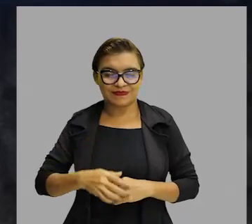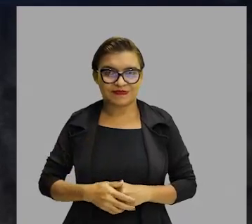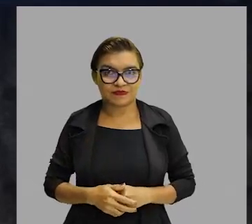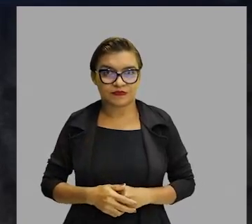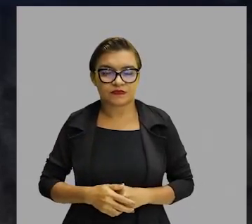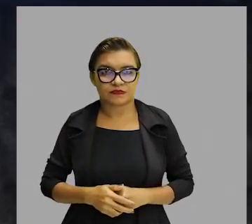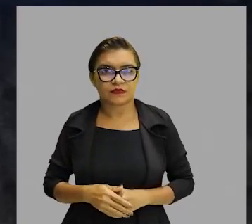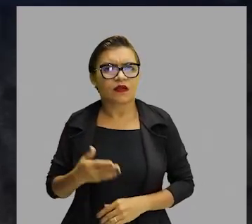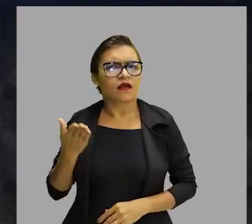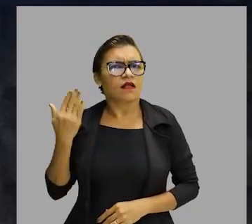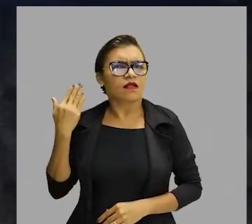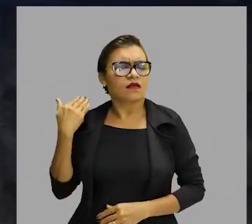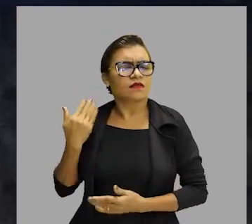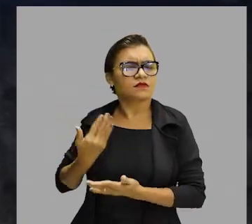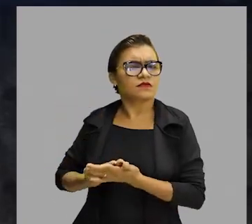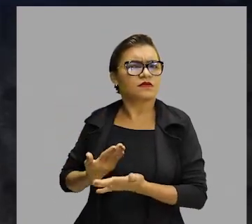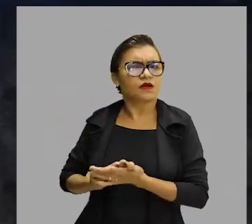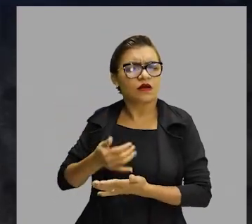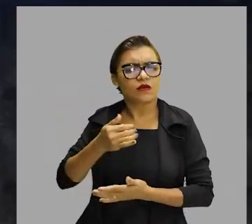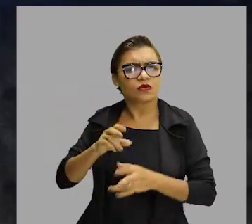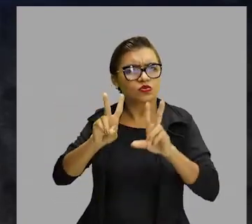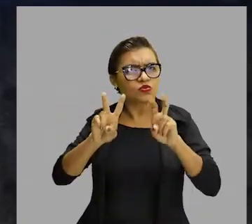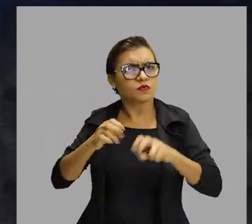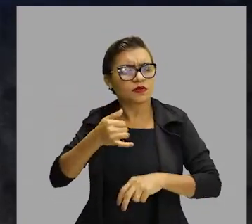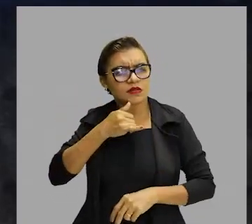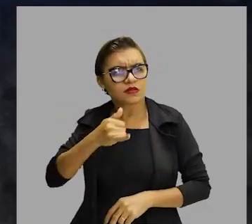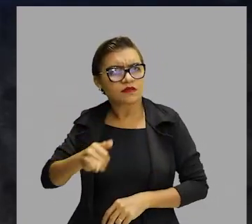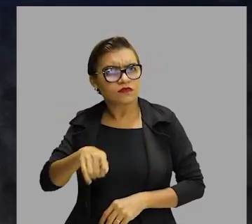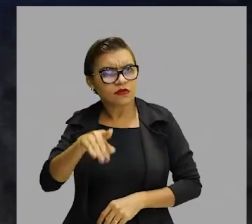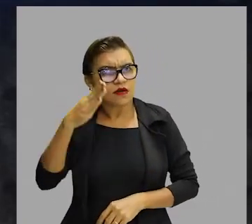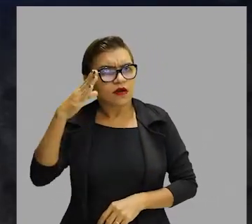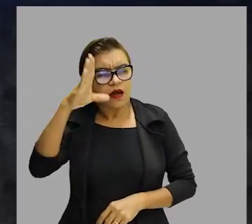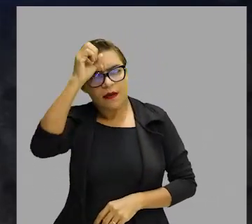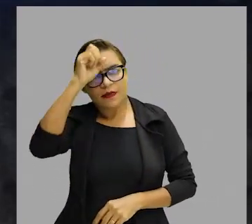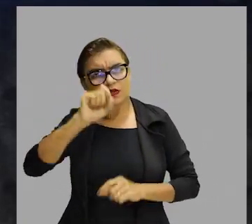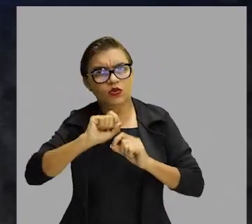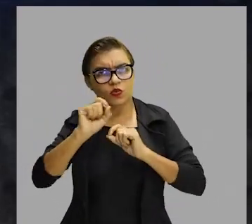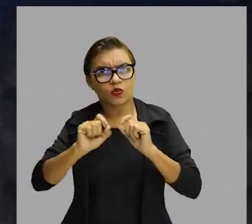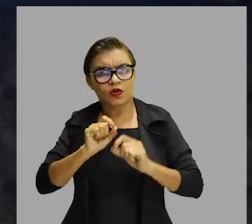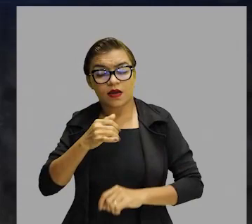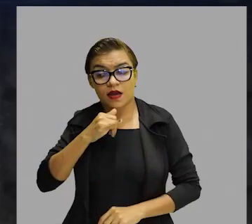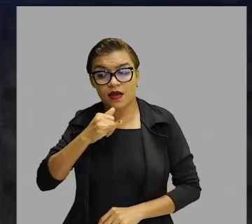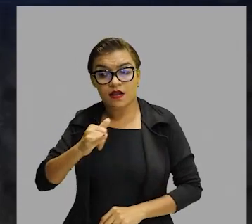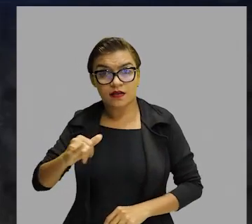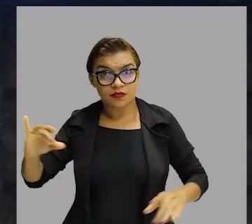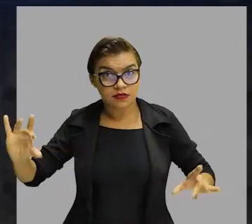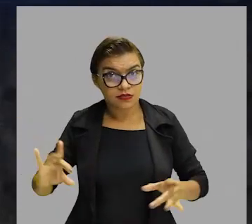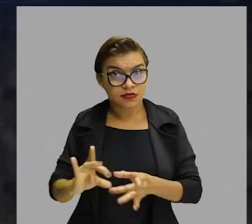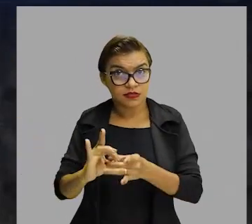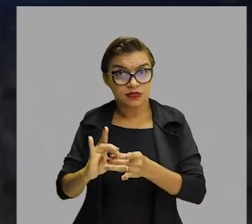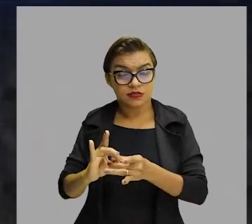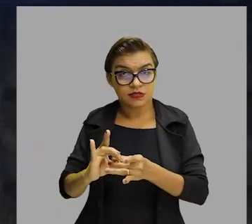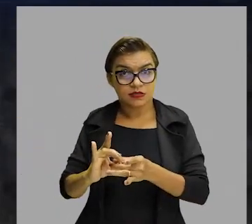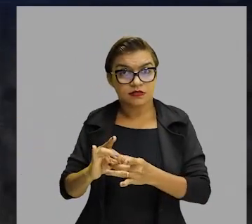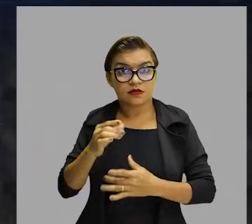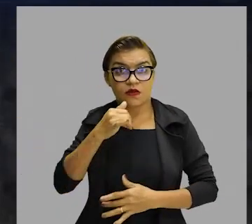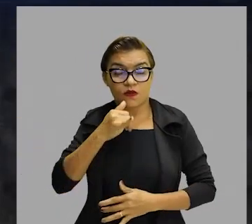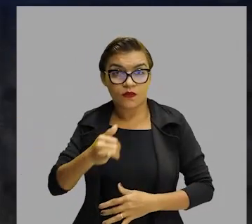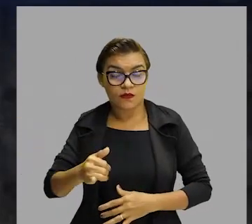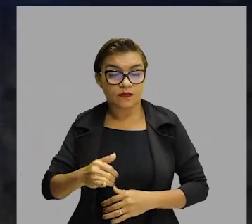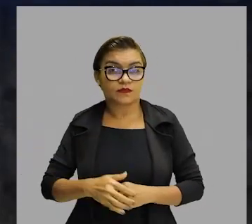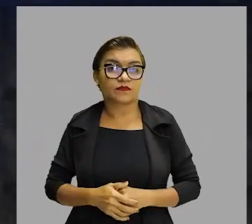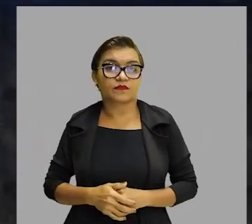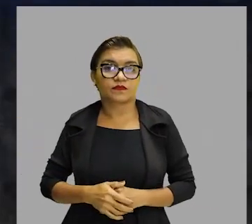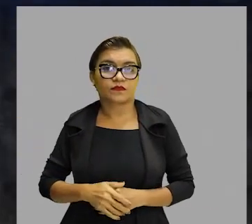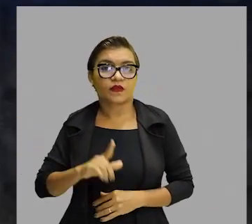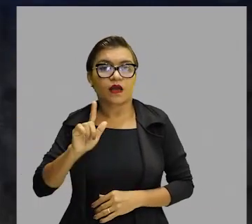Lá nas aulas de eletricidade, okay, você aprendeu o seguinte, que a corrente elétrica, certo? Ele